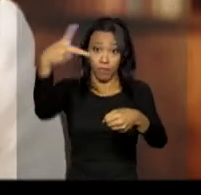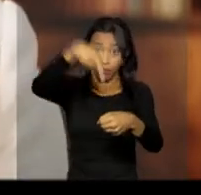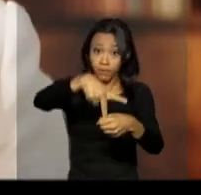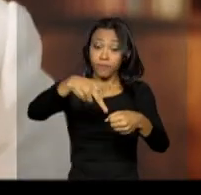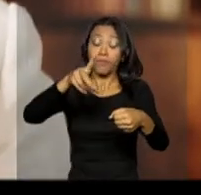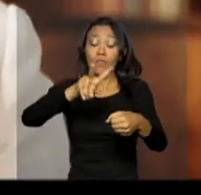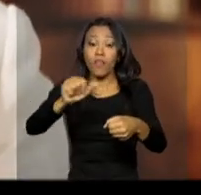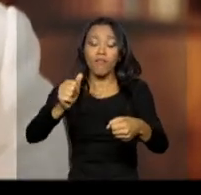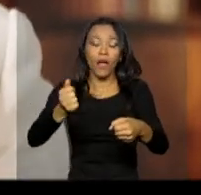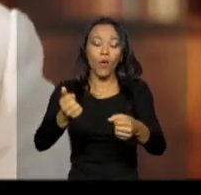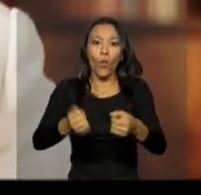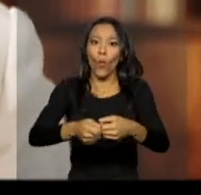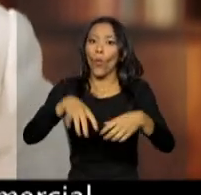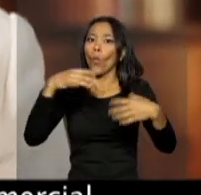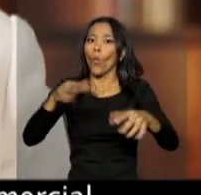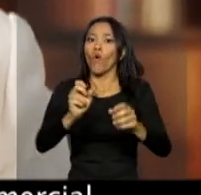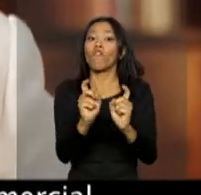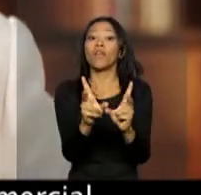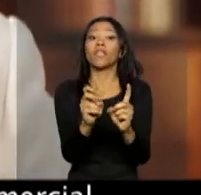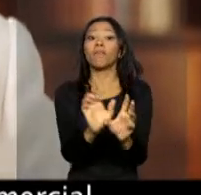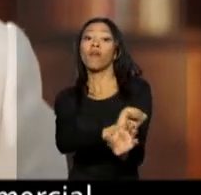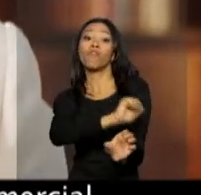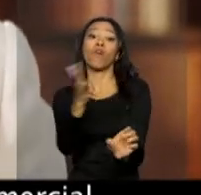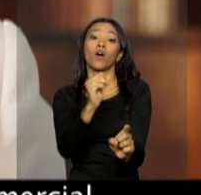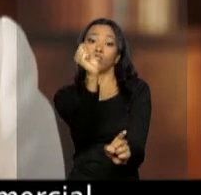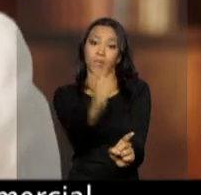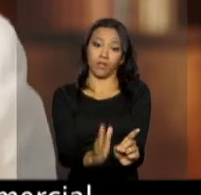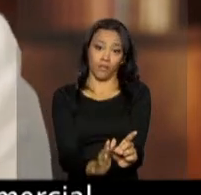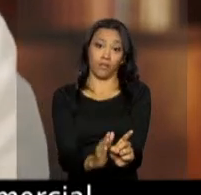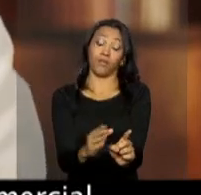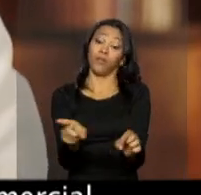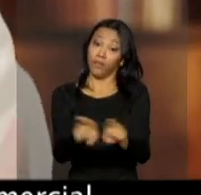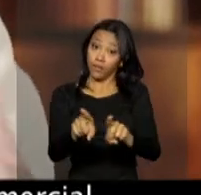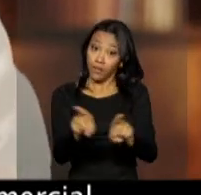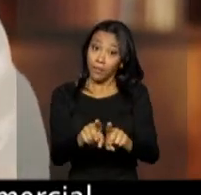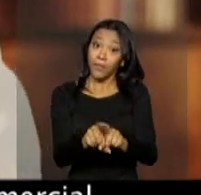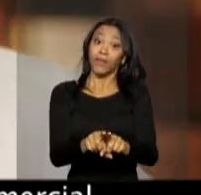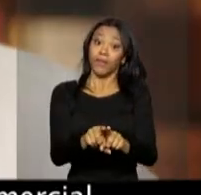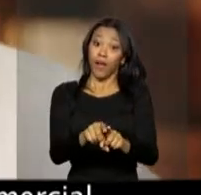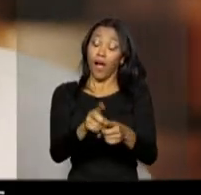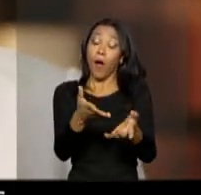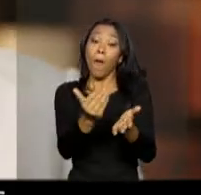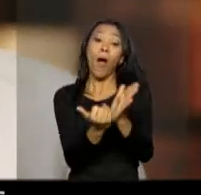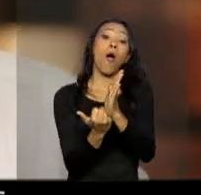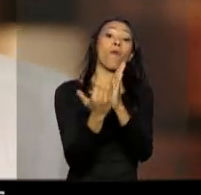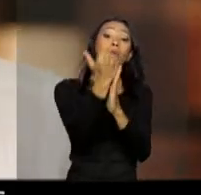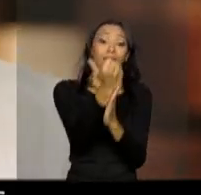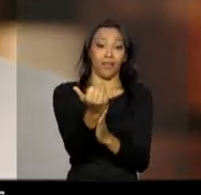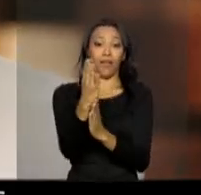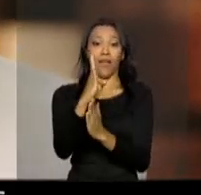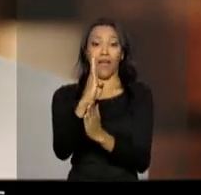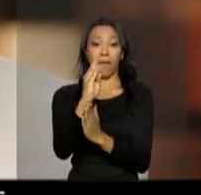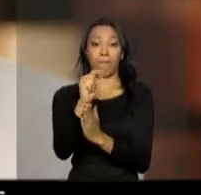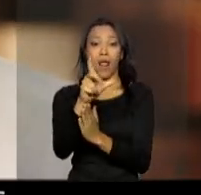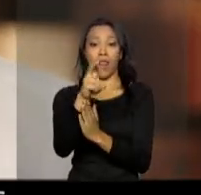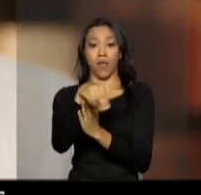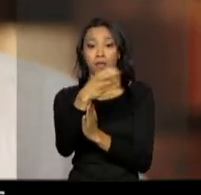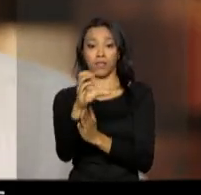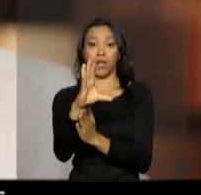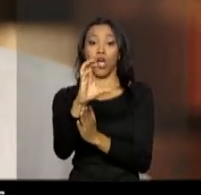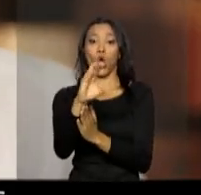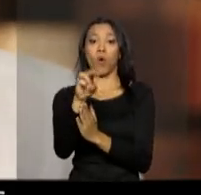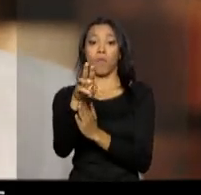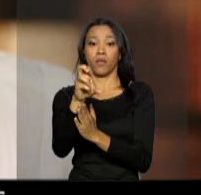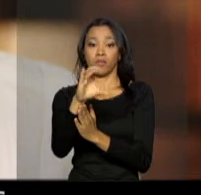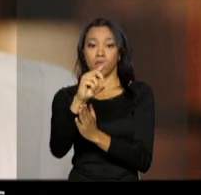nossas exportações e, assim, aumentar o saldo de nossa balança comercial. Queridos brasileiros e